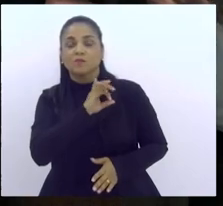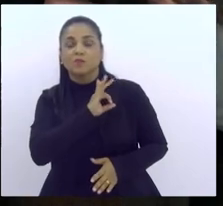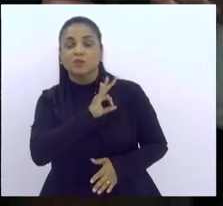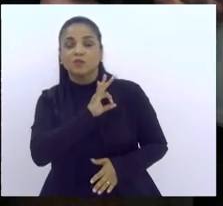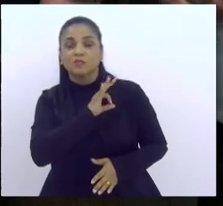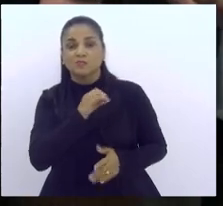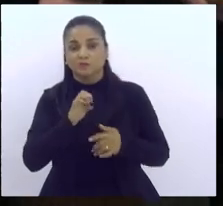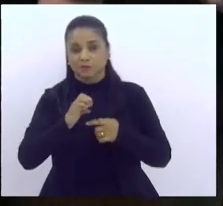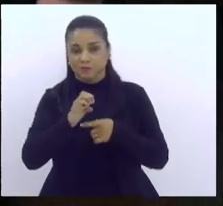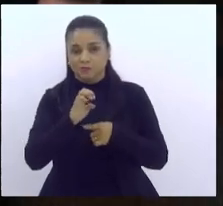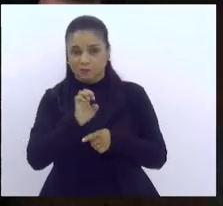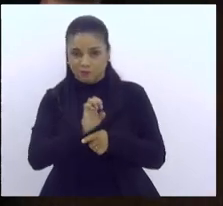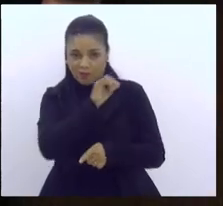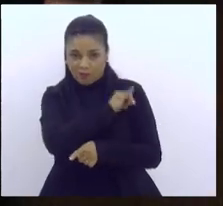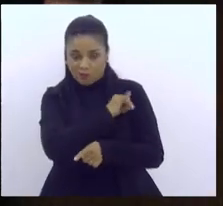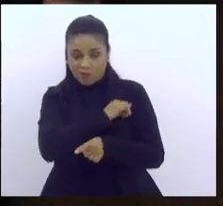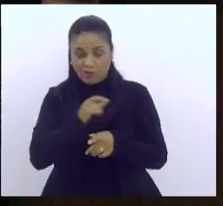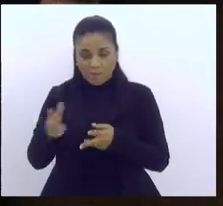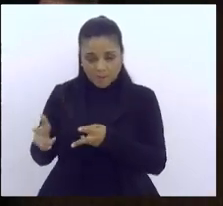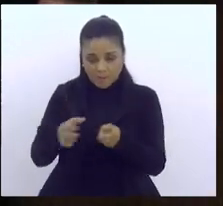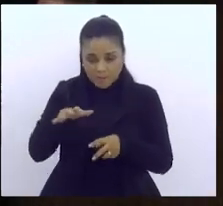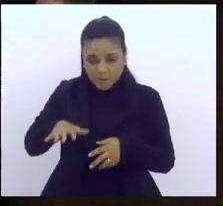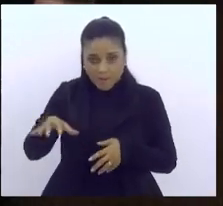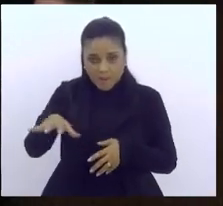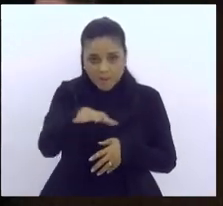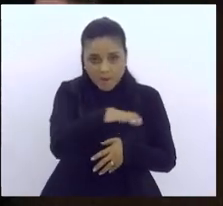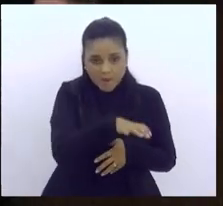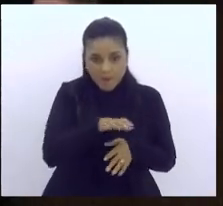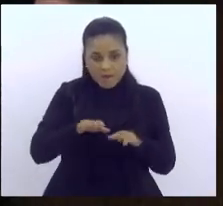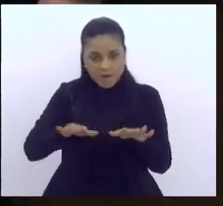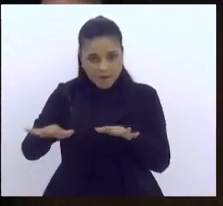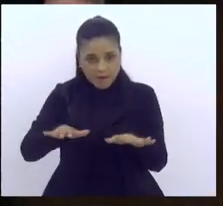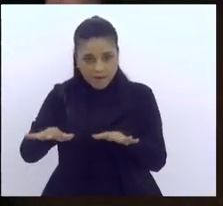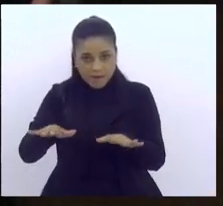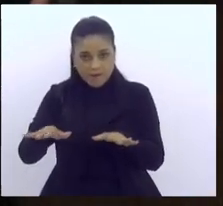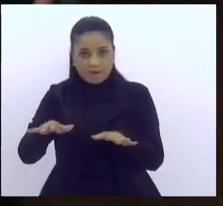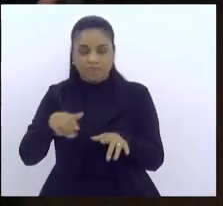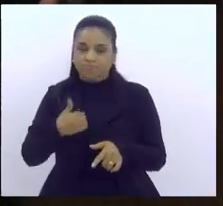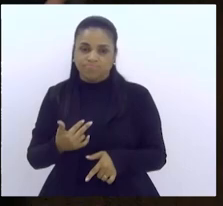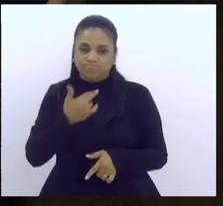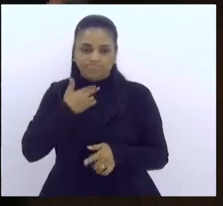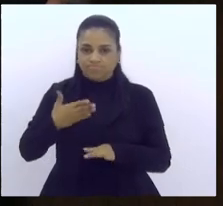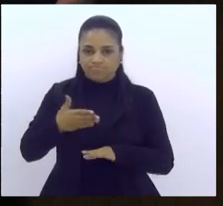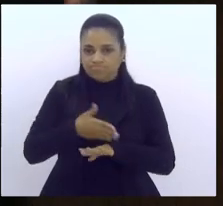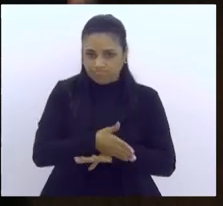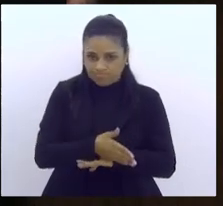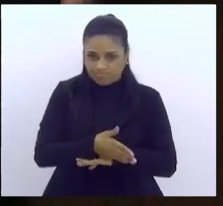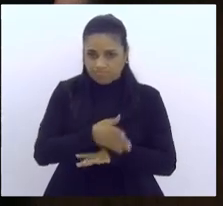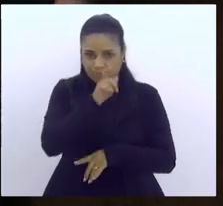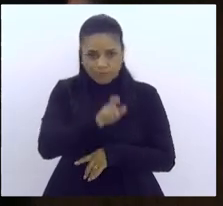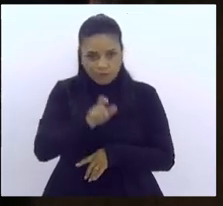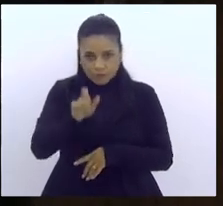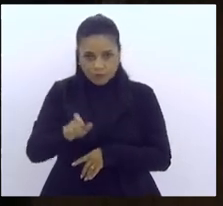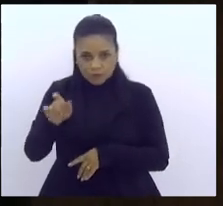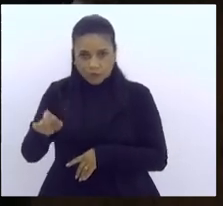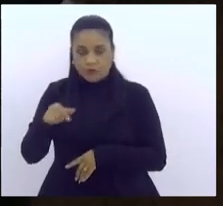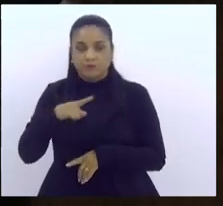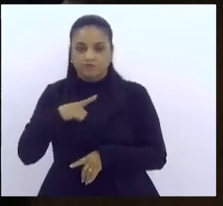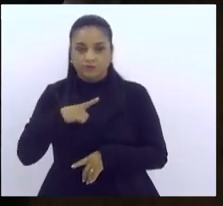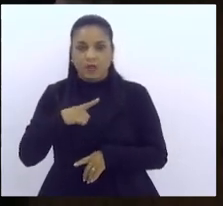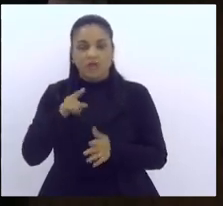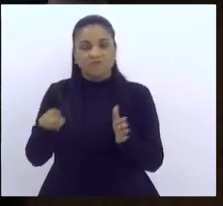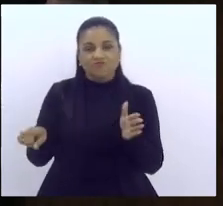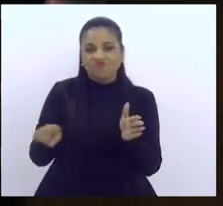gente percebe territórios de Jacarepaguá que são intransponíveis pelo cidadão comum. A gente percebe, presidente, que existe um